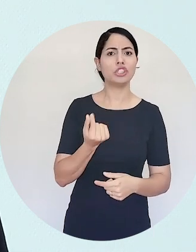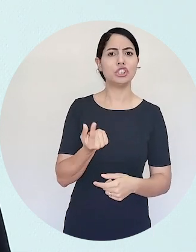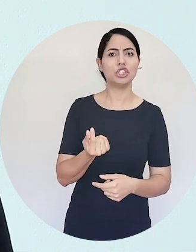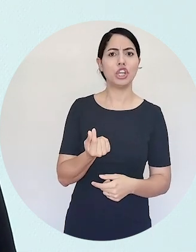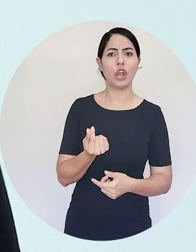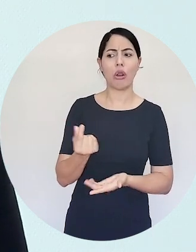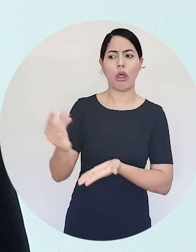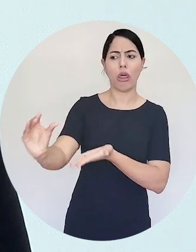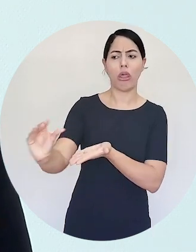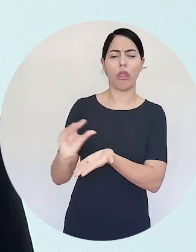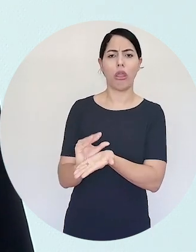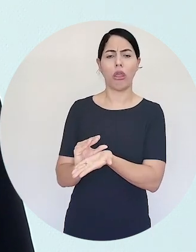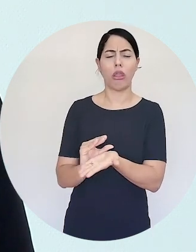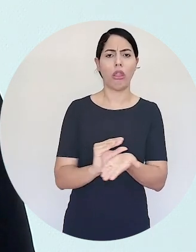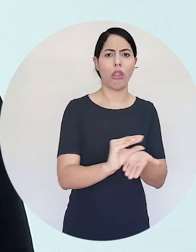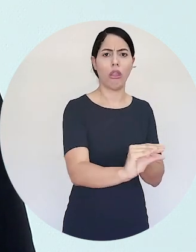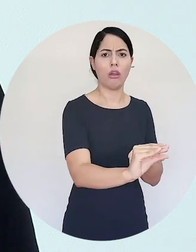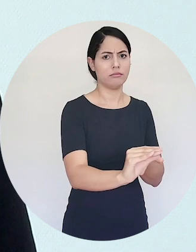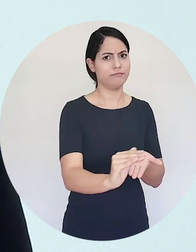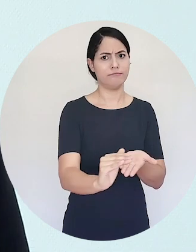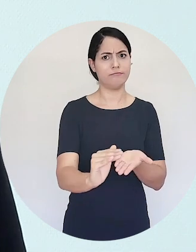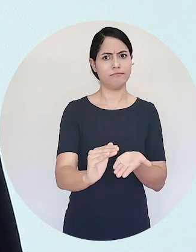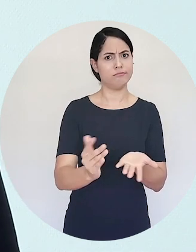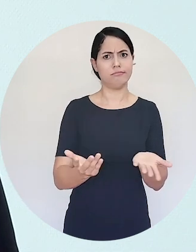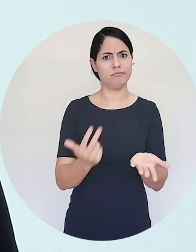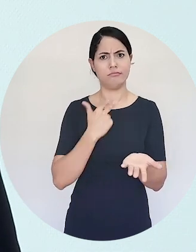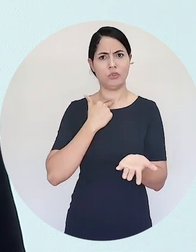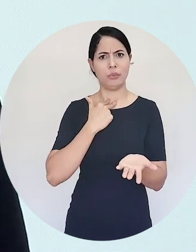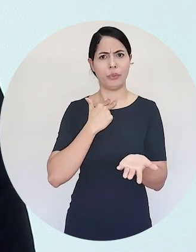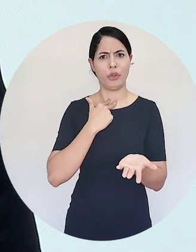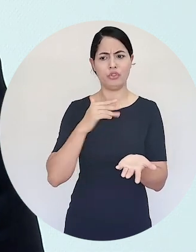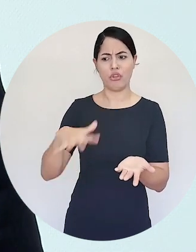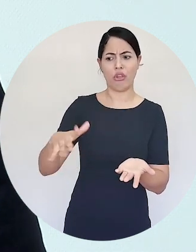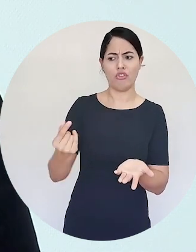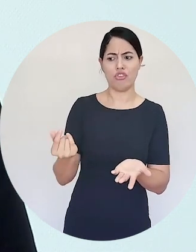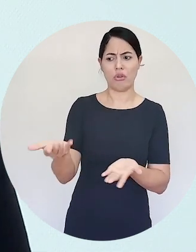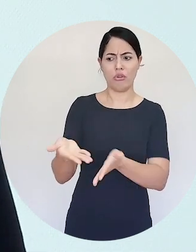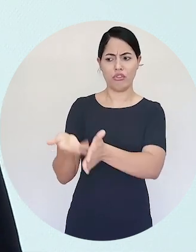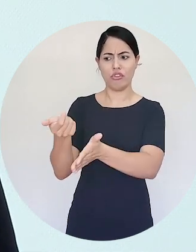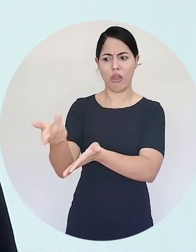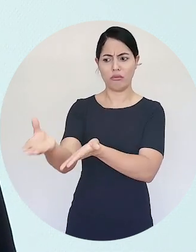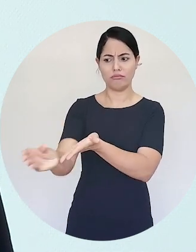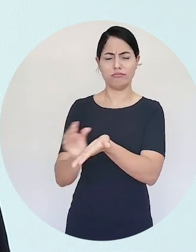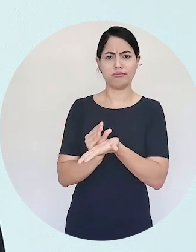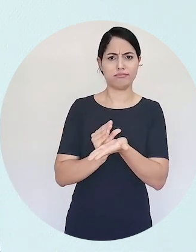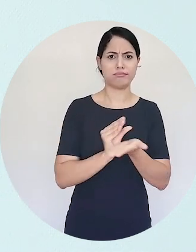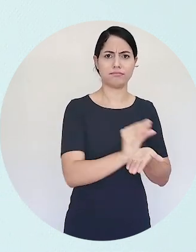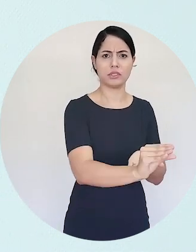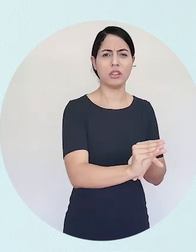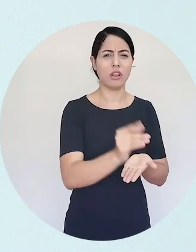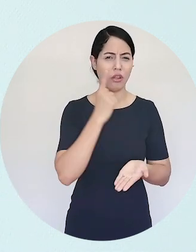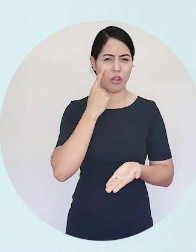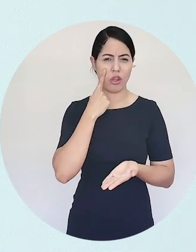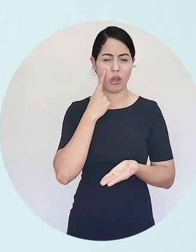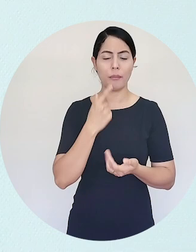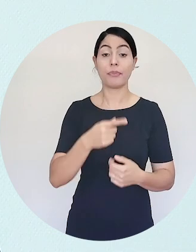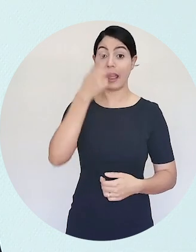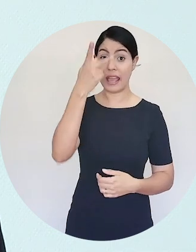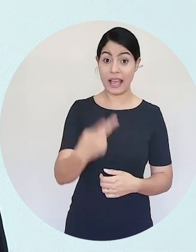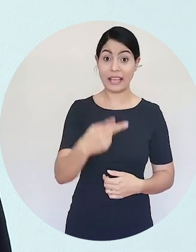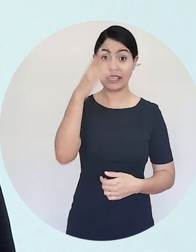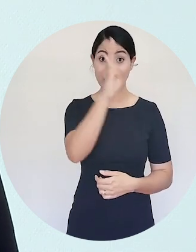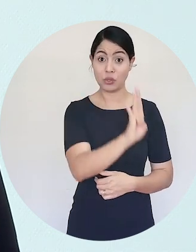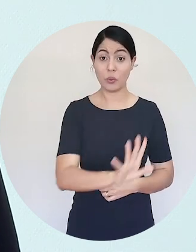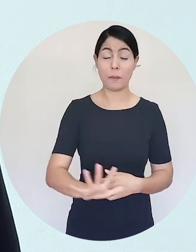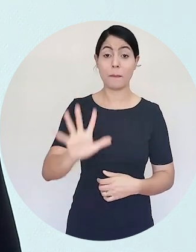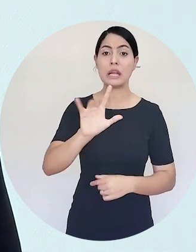Renda Brasil. Só não se pode, né, com cobertor curto, descobrir os pés para cobrir o peito. Eu não posso, né, vamos